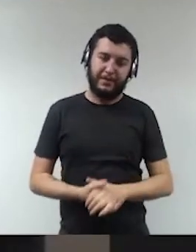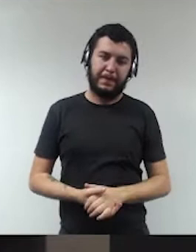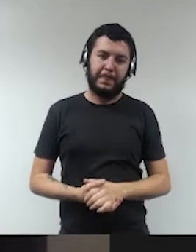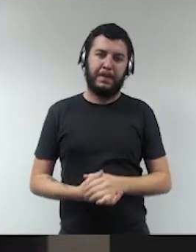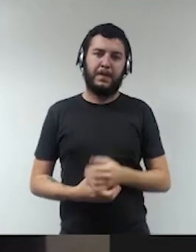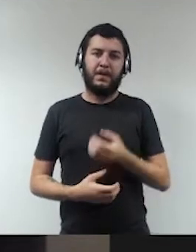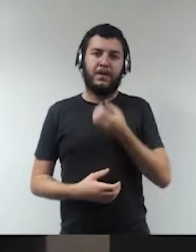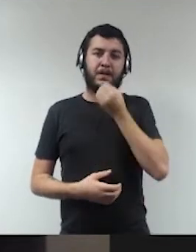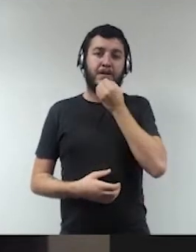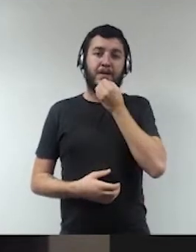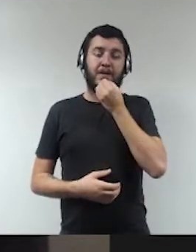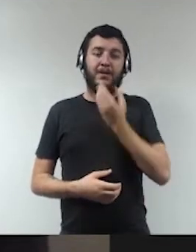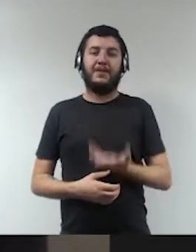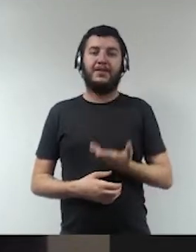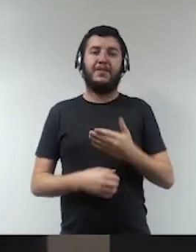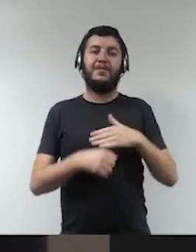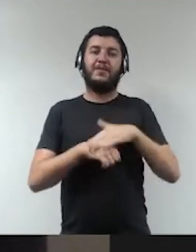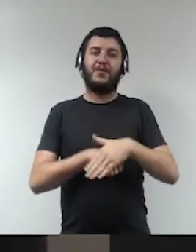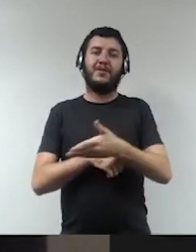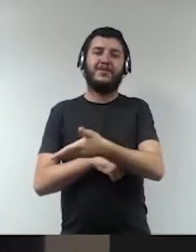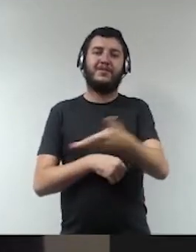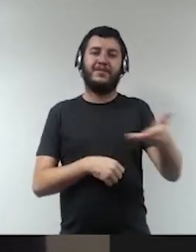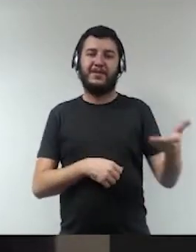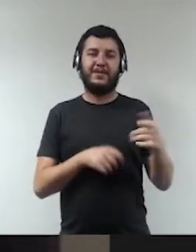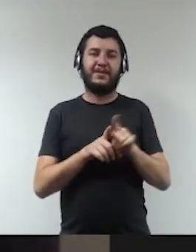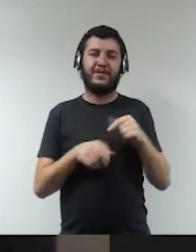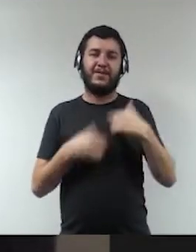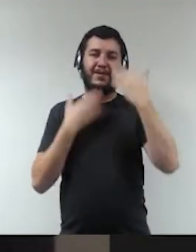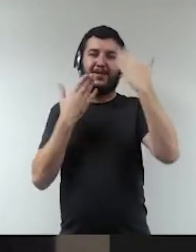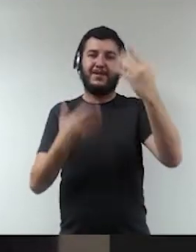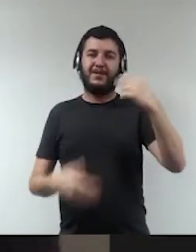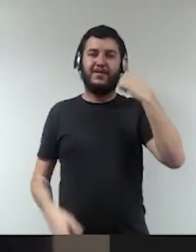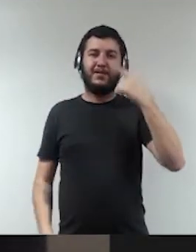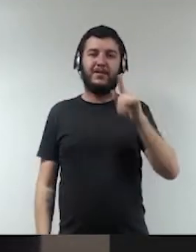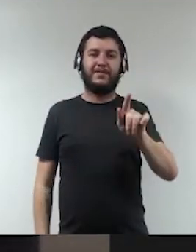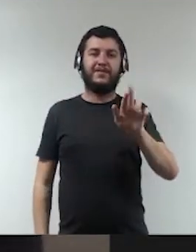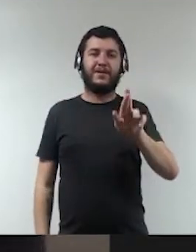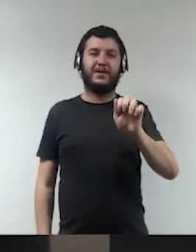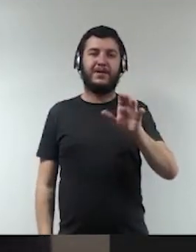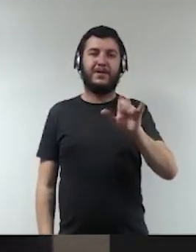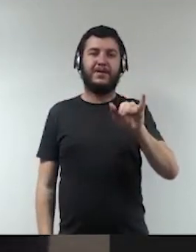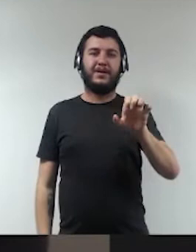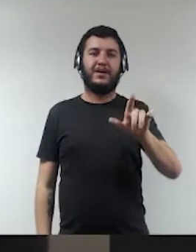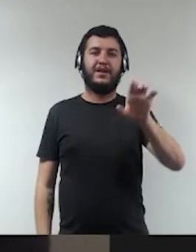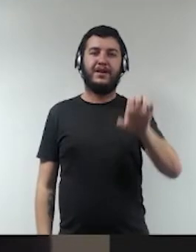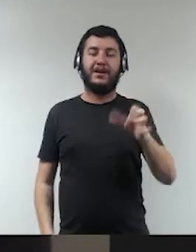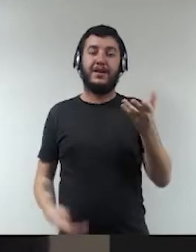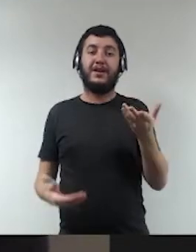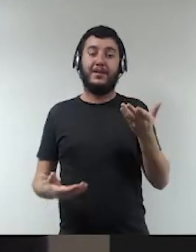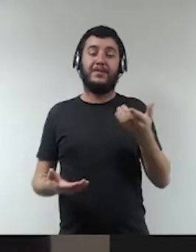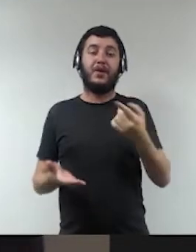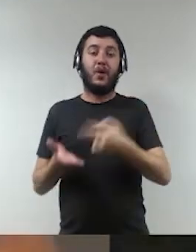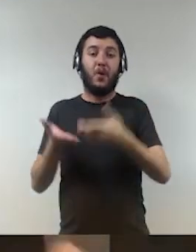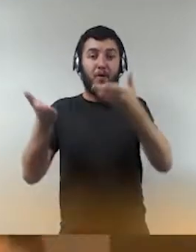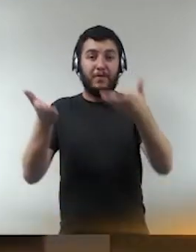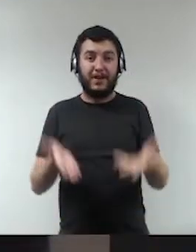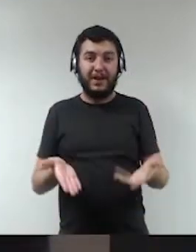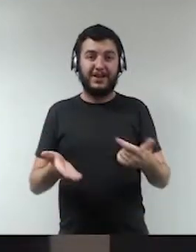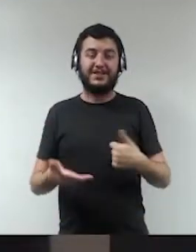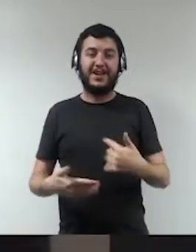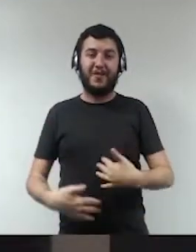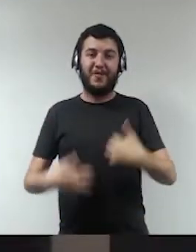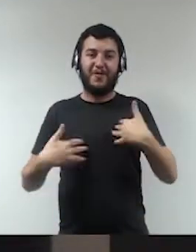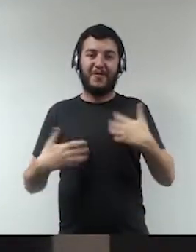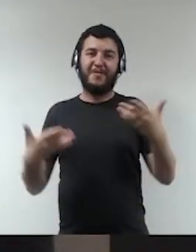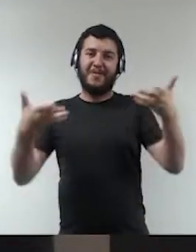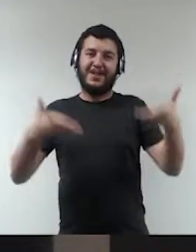todos. Quero agradecer a doutora Graciele pelo convite, dizer que eu estou muito honrado em participar desse grande evento da